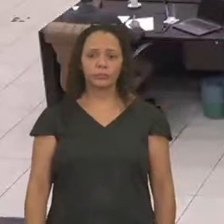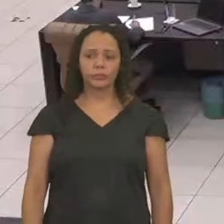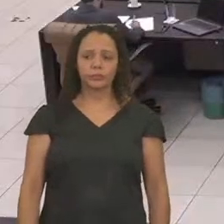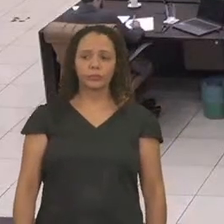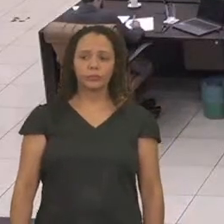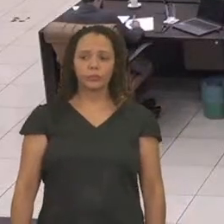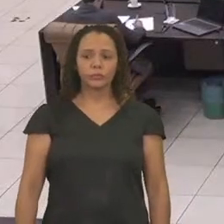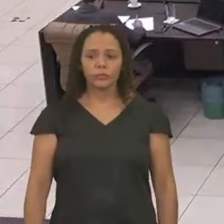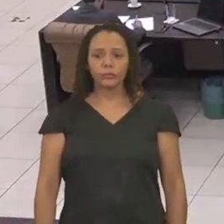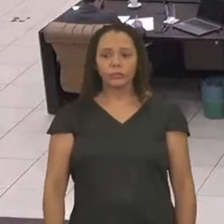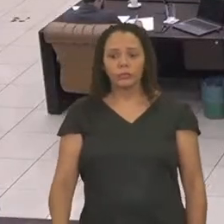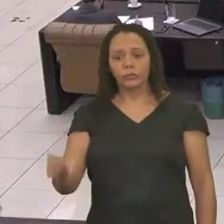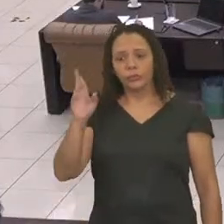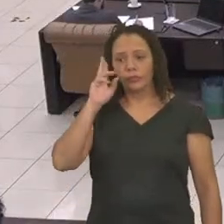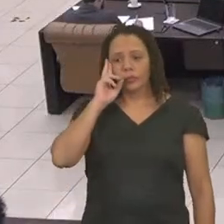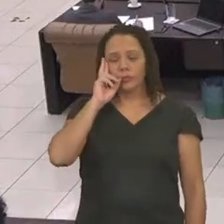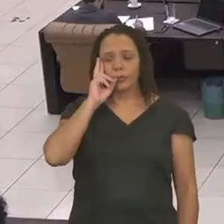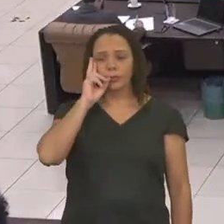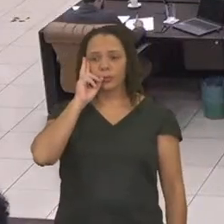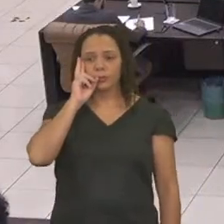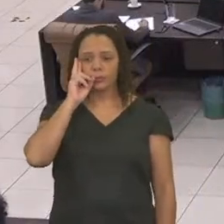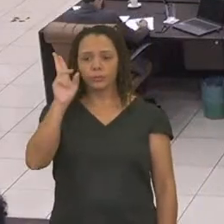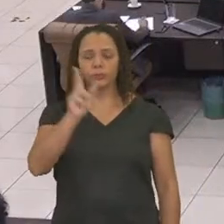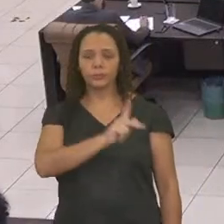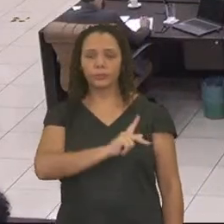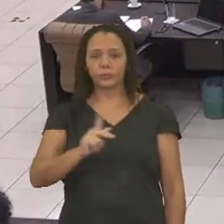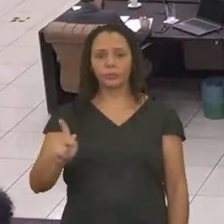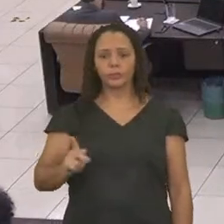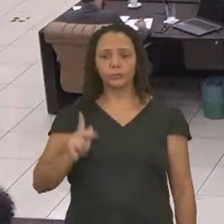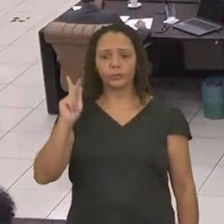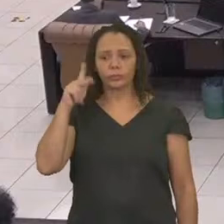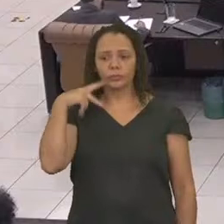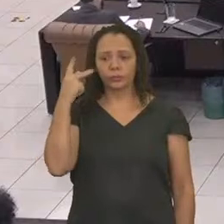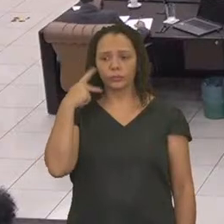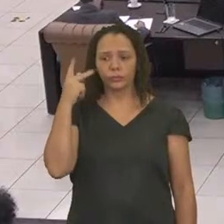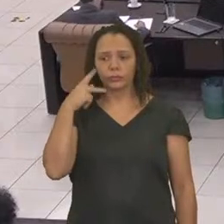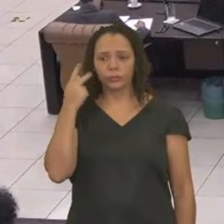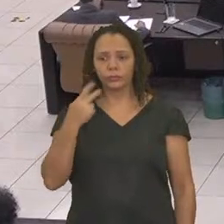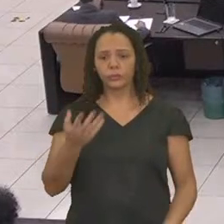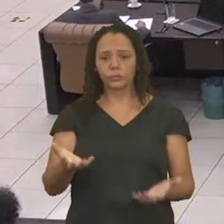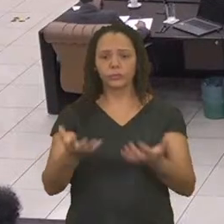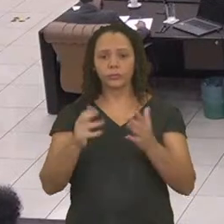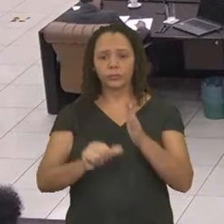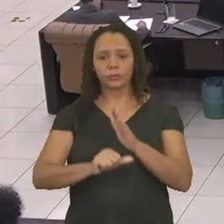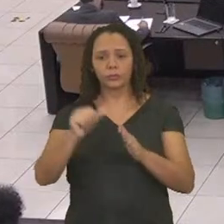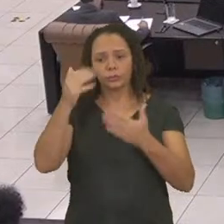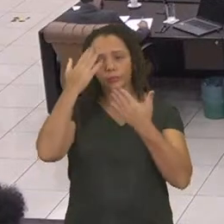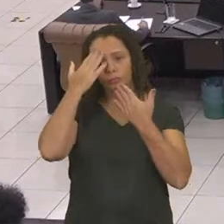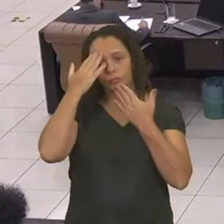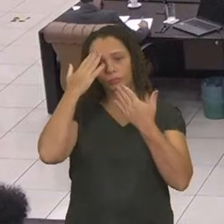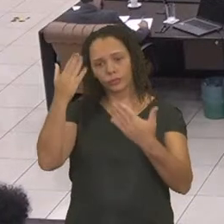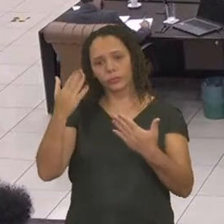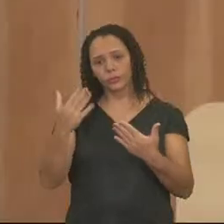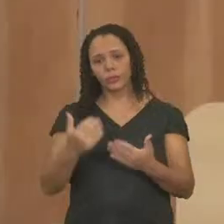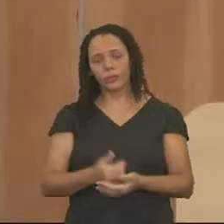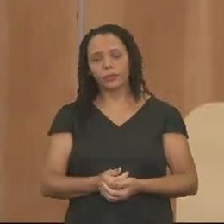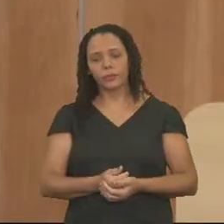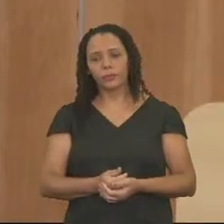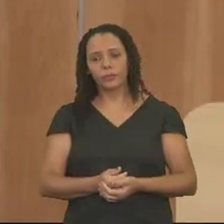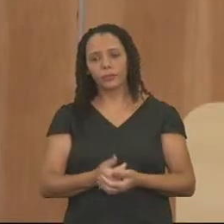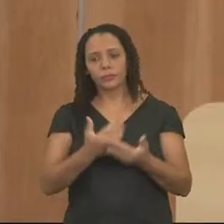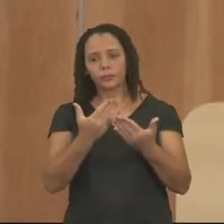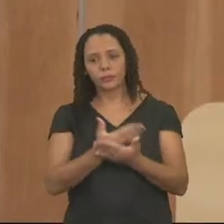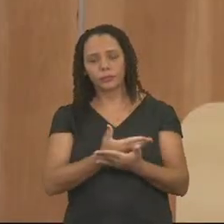Senhor presidente, senhoras e senhores vereadores, primeiramente queria agradecer a presença dos manifestantes